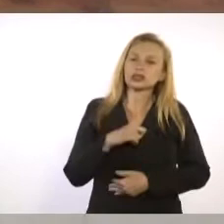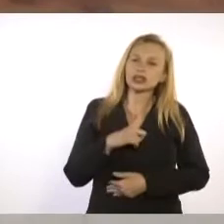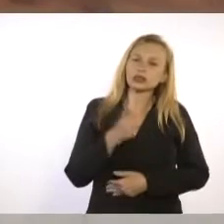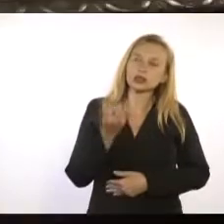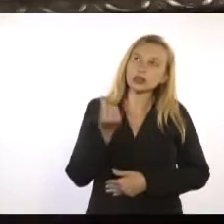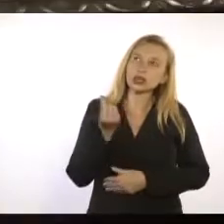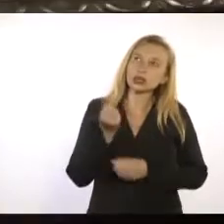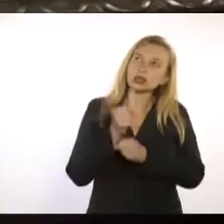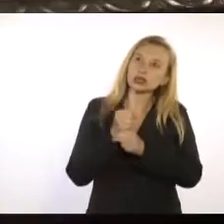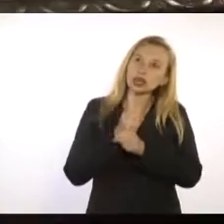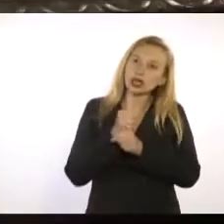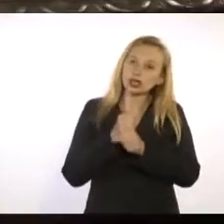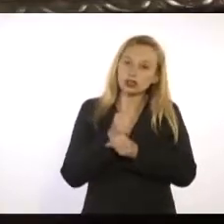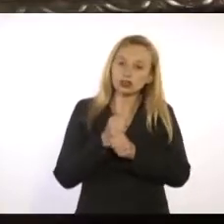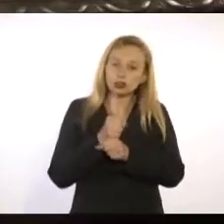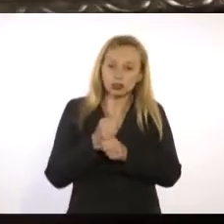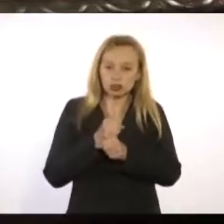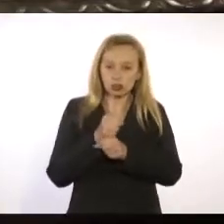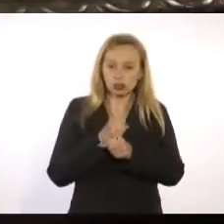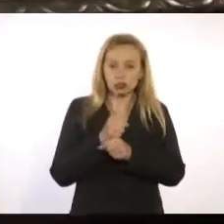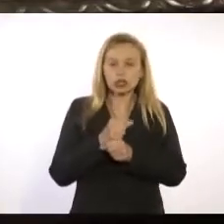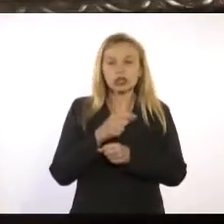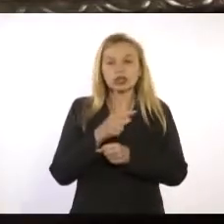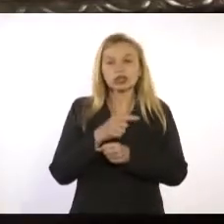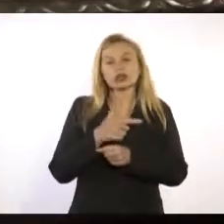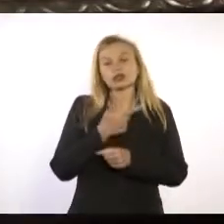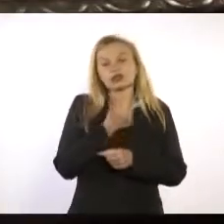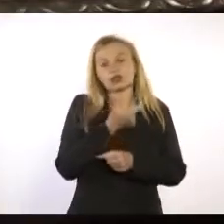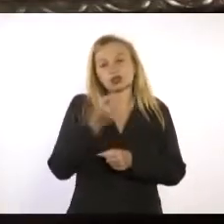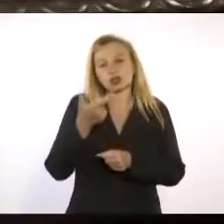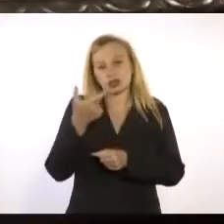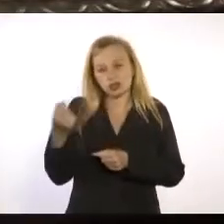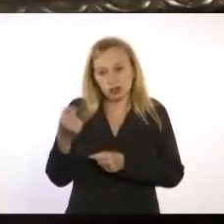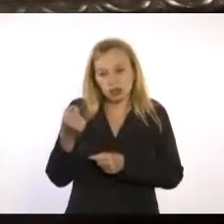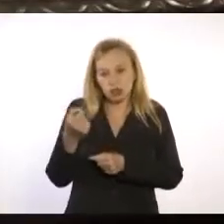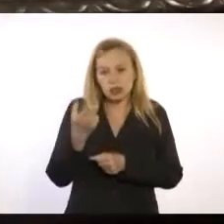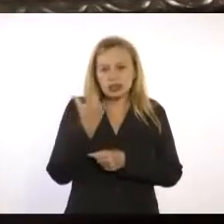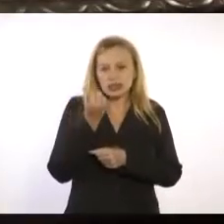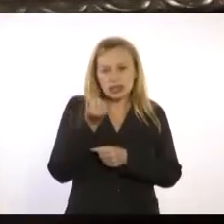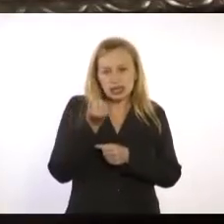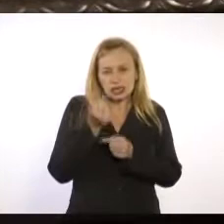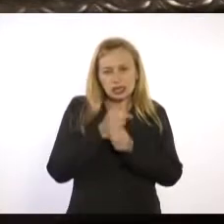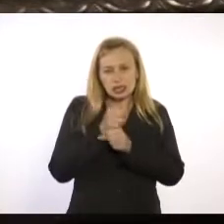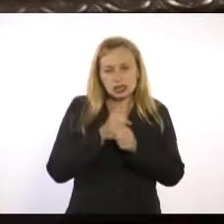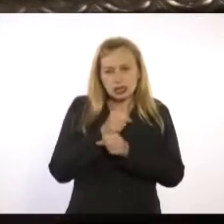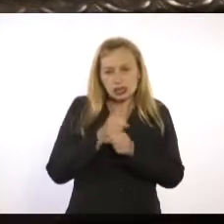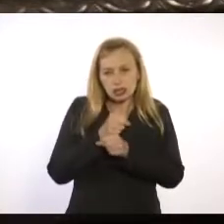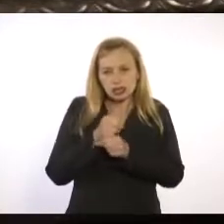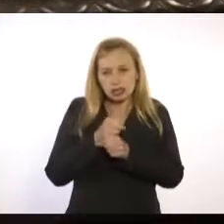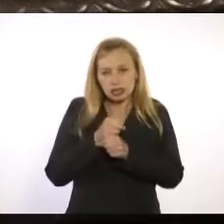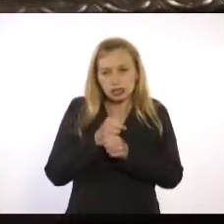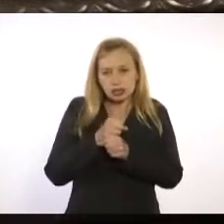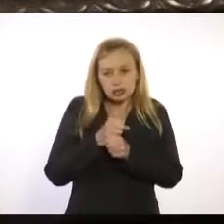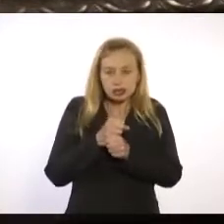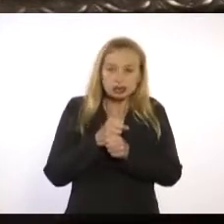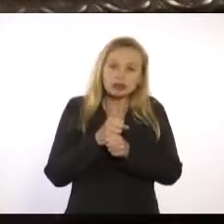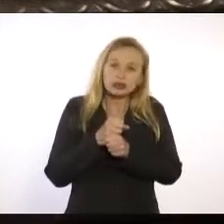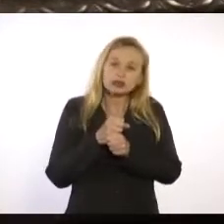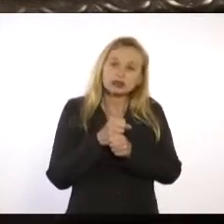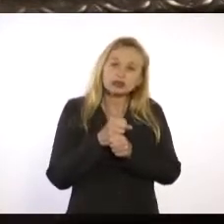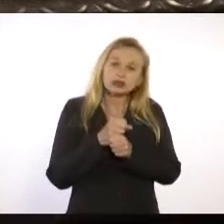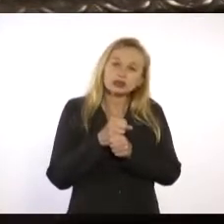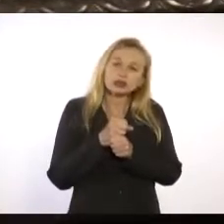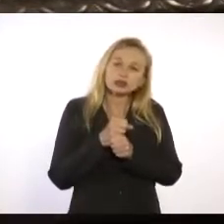6 anos, porque estamos em 2020, 6 anos para mudar